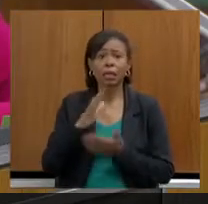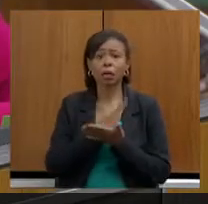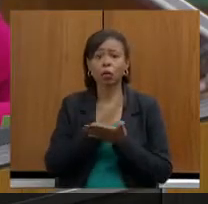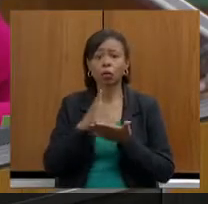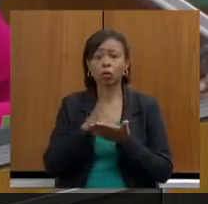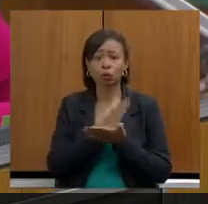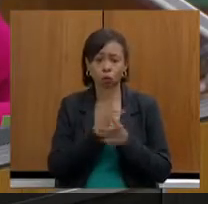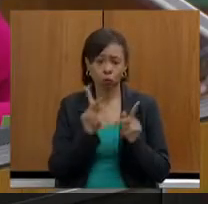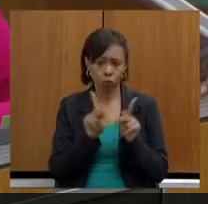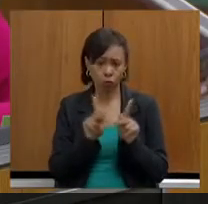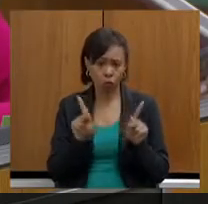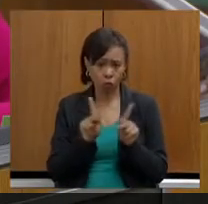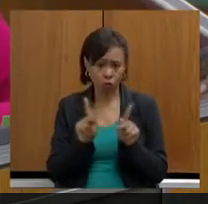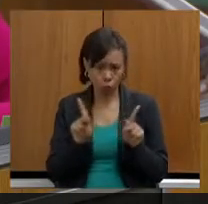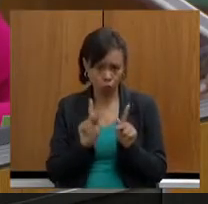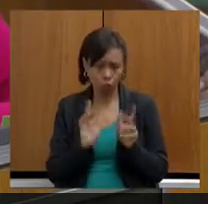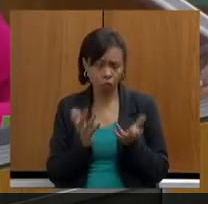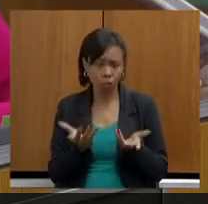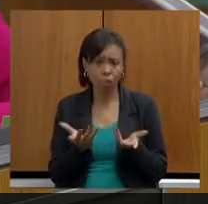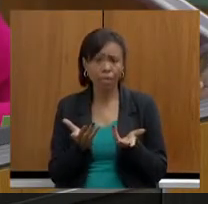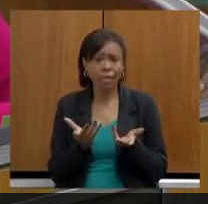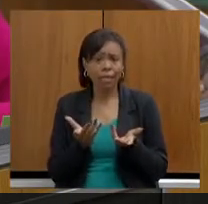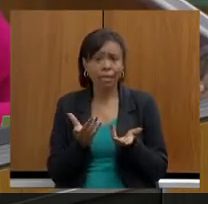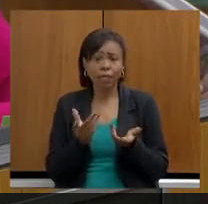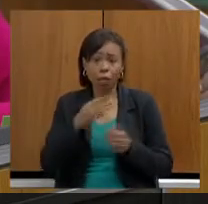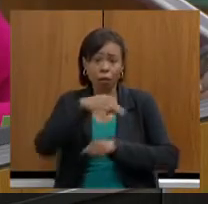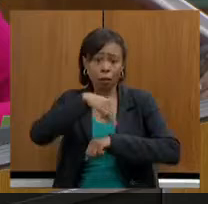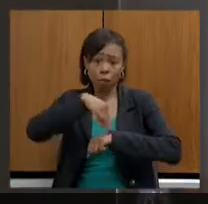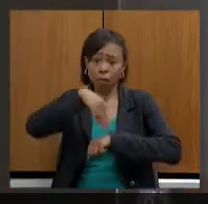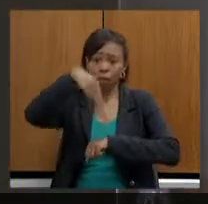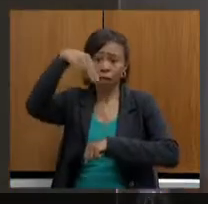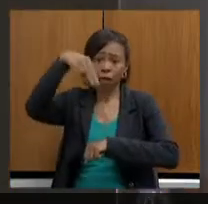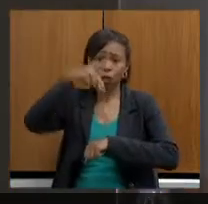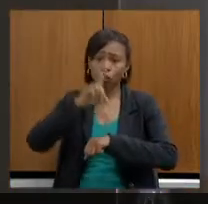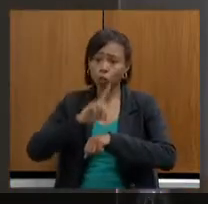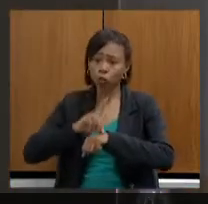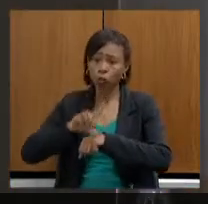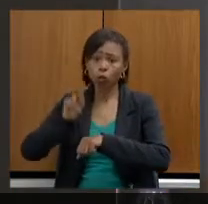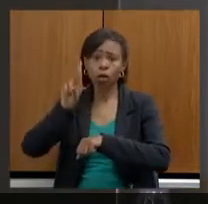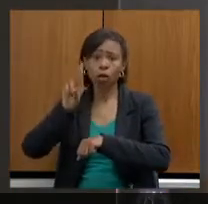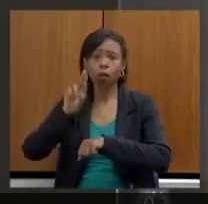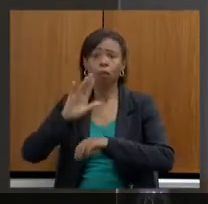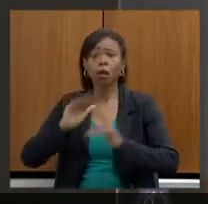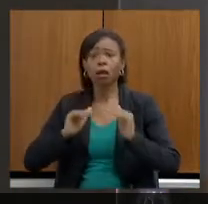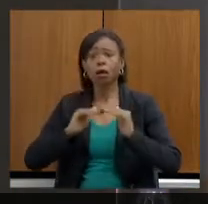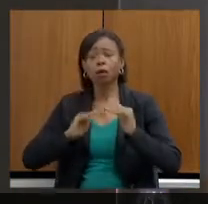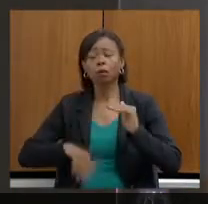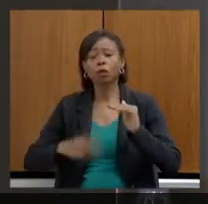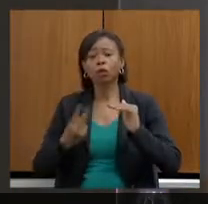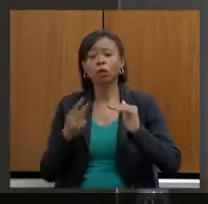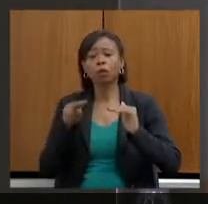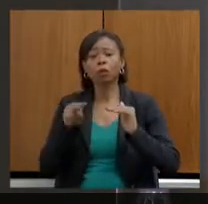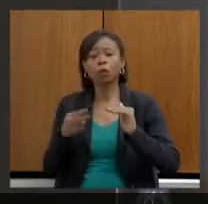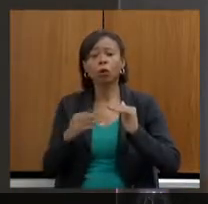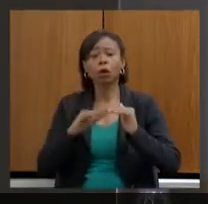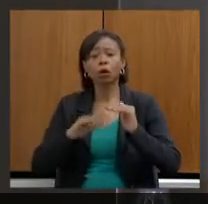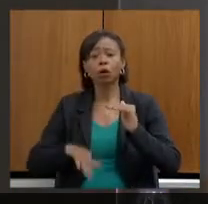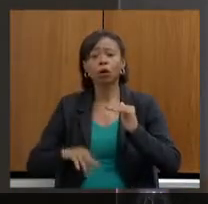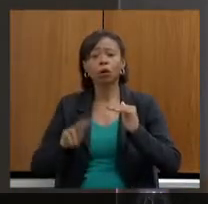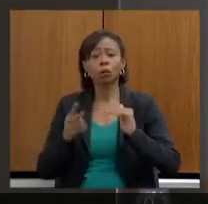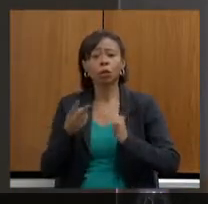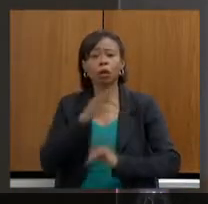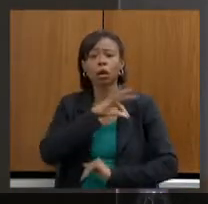e professoras é um mestrado e doutorado que estou ganhando menos de r$ 2000 mesmo de r$